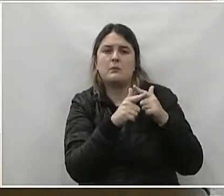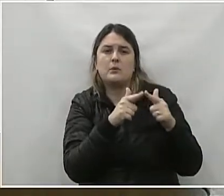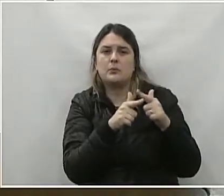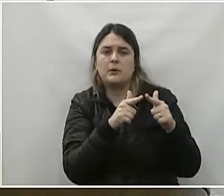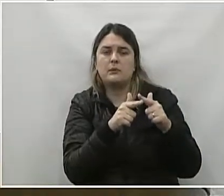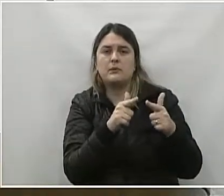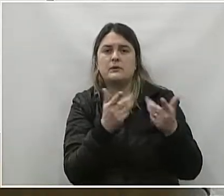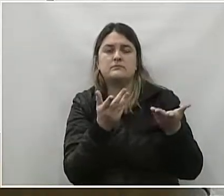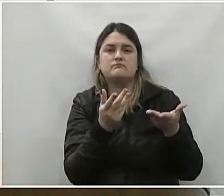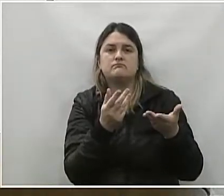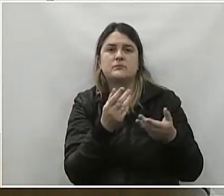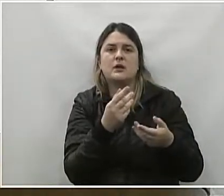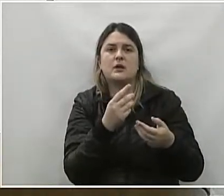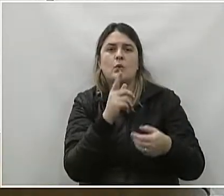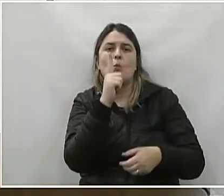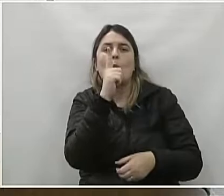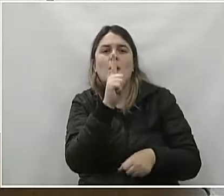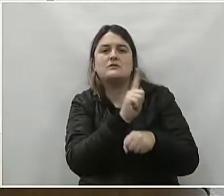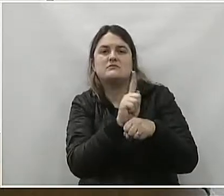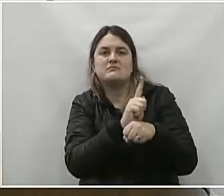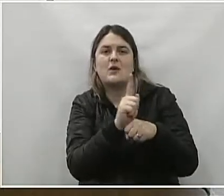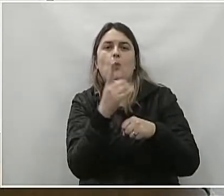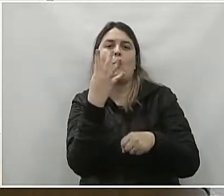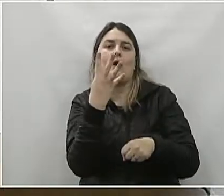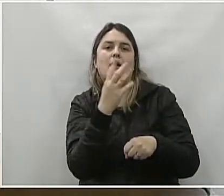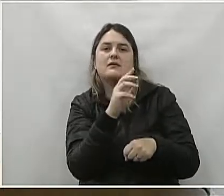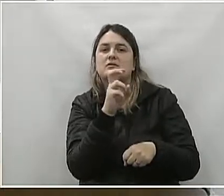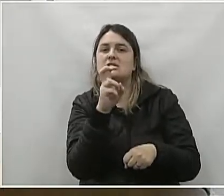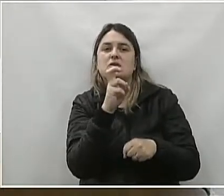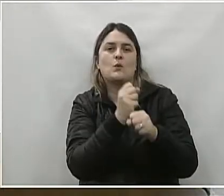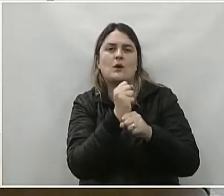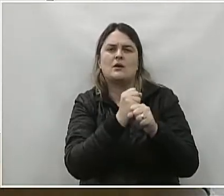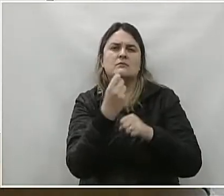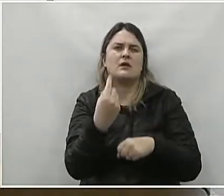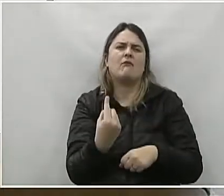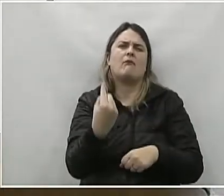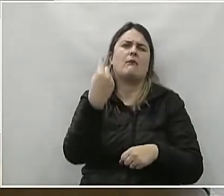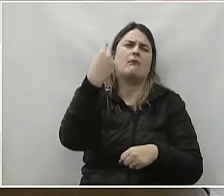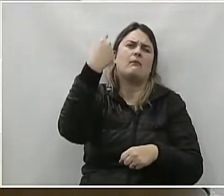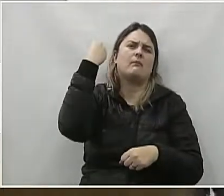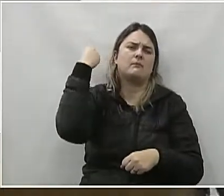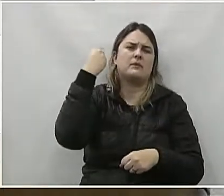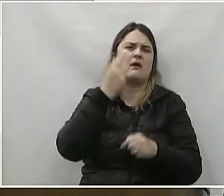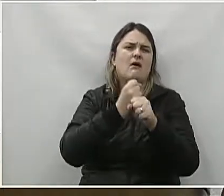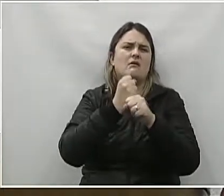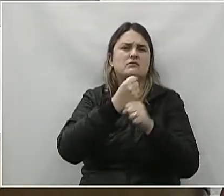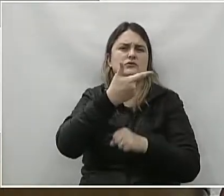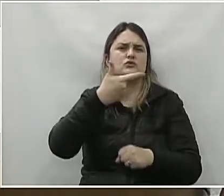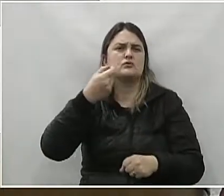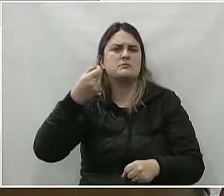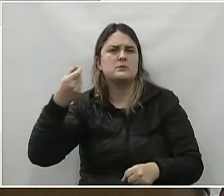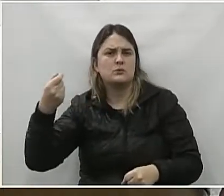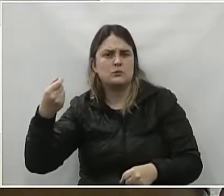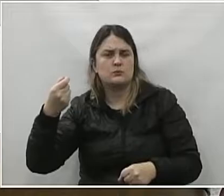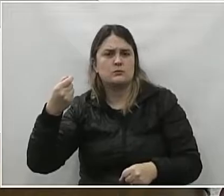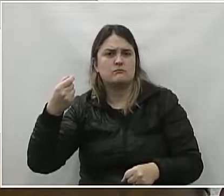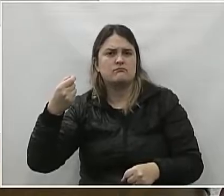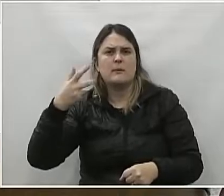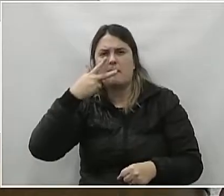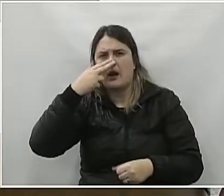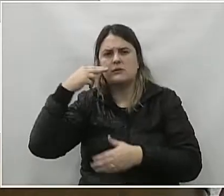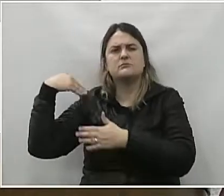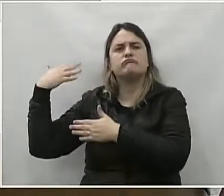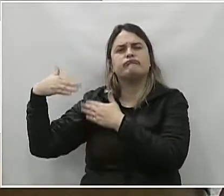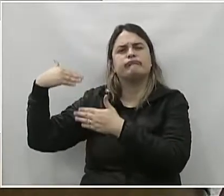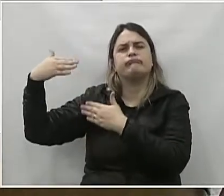problema de uma gestão, de 4, de 5 anos. Já se acarreta lá desde o ano 2000. E foram empurrando